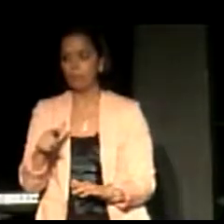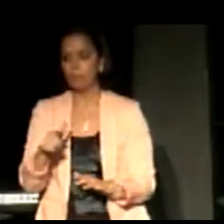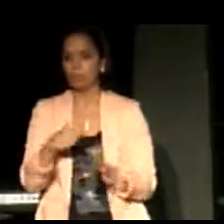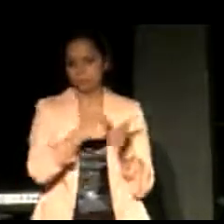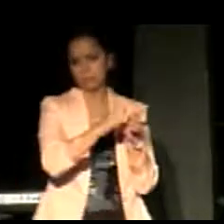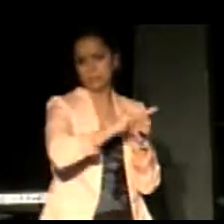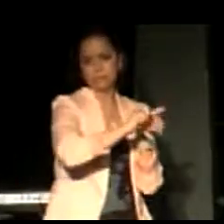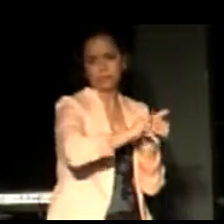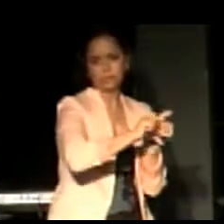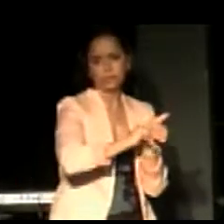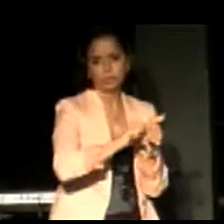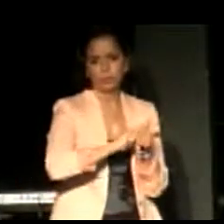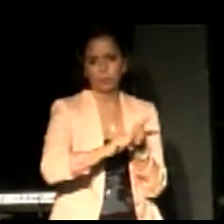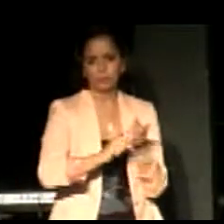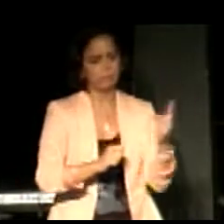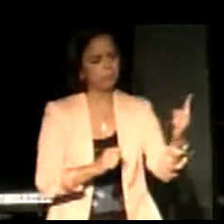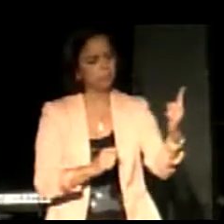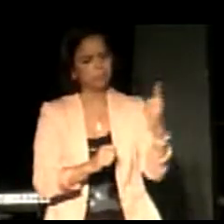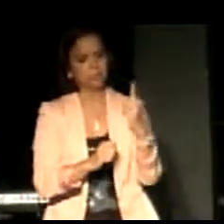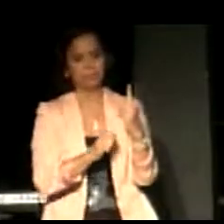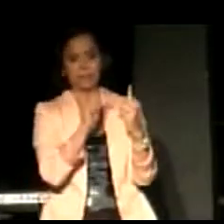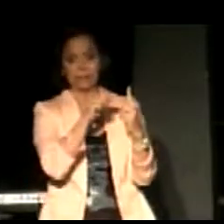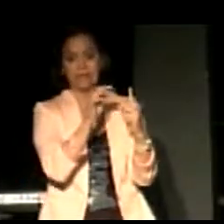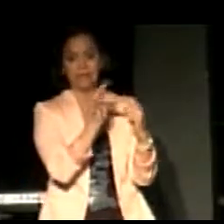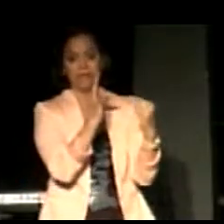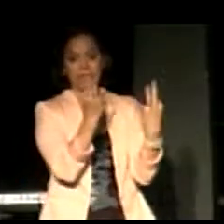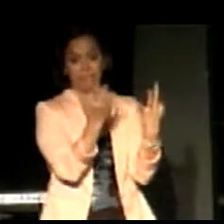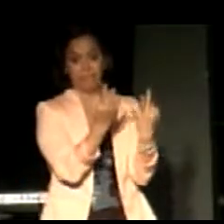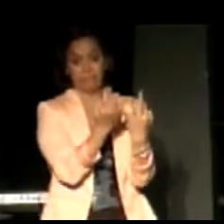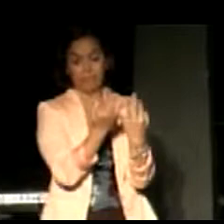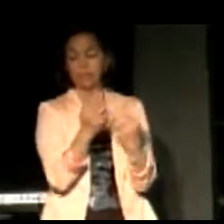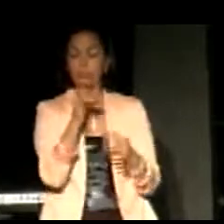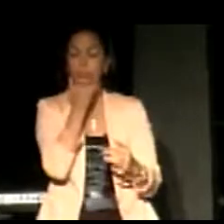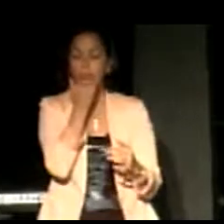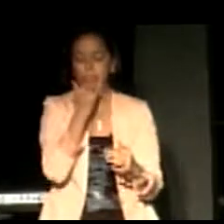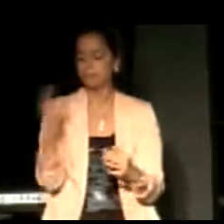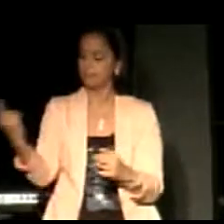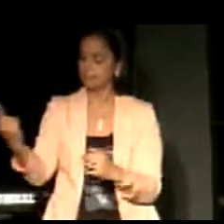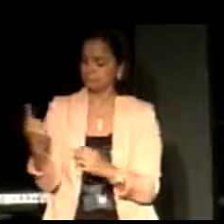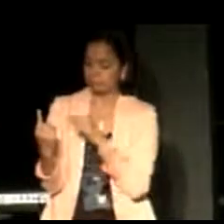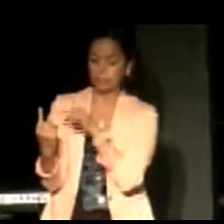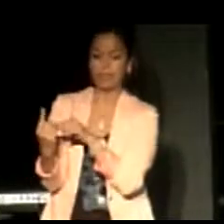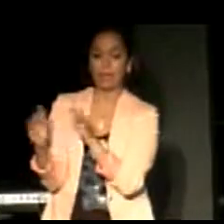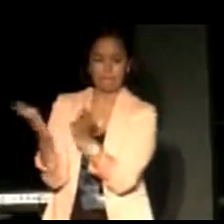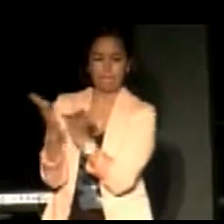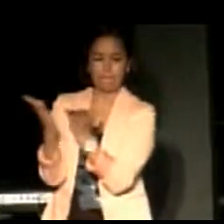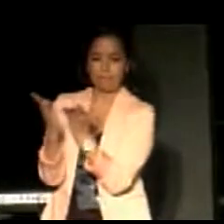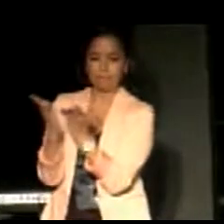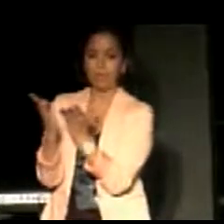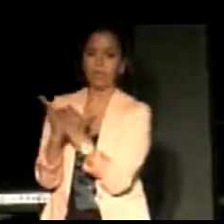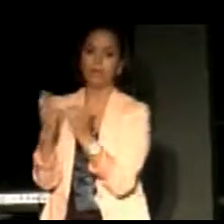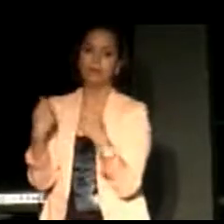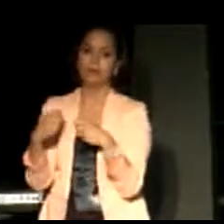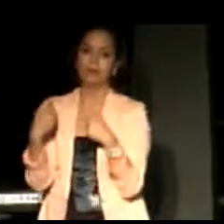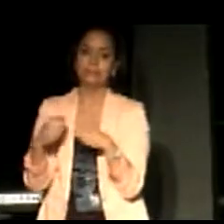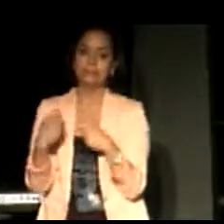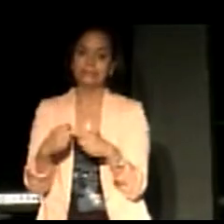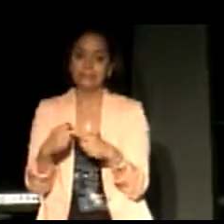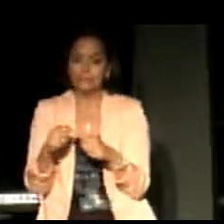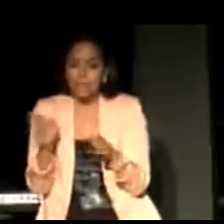enredo, uma das personagens da família pobre acaba tendo que enterrar